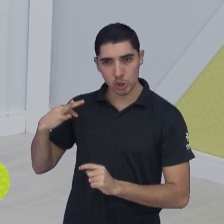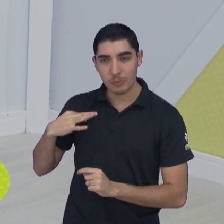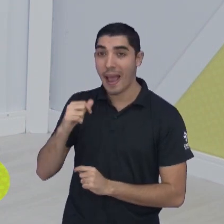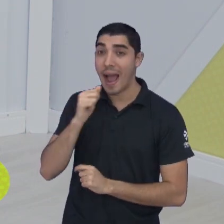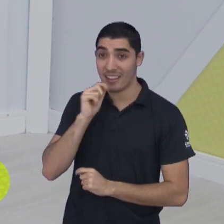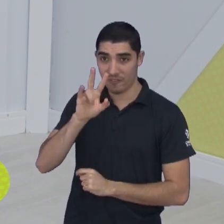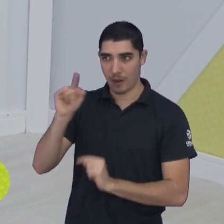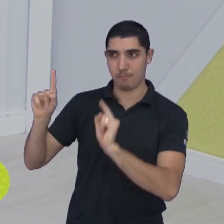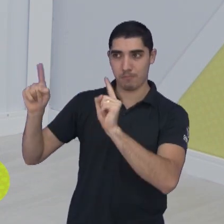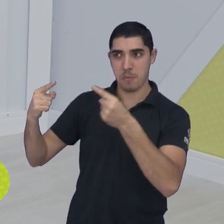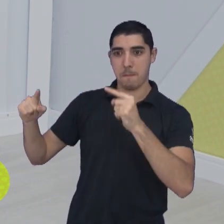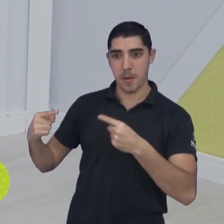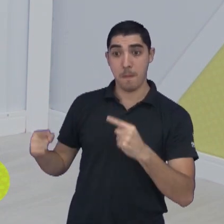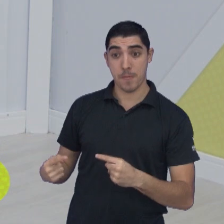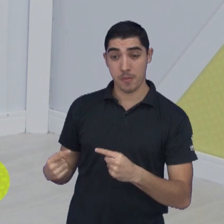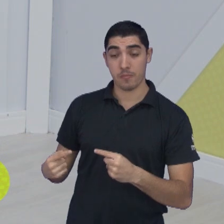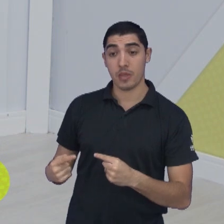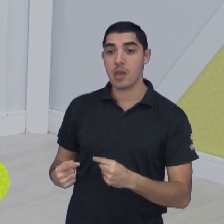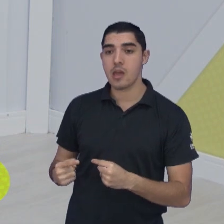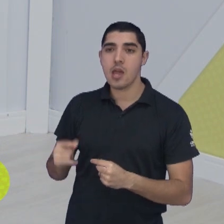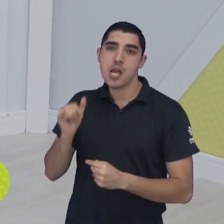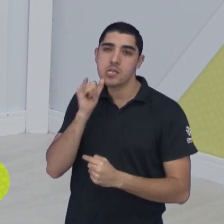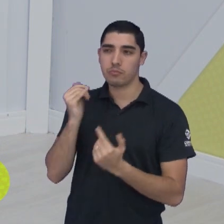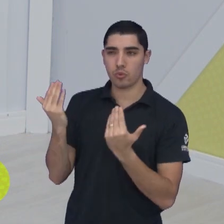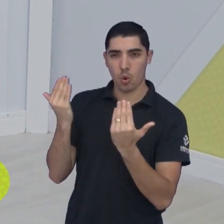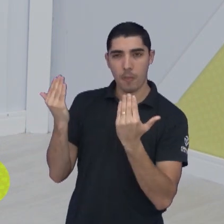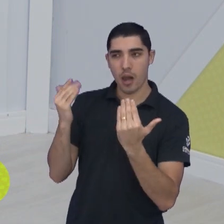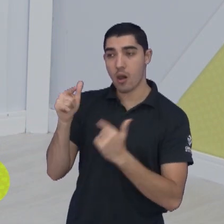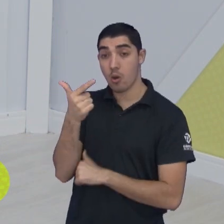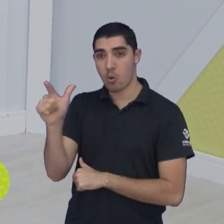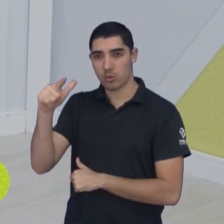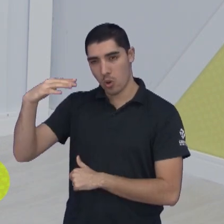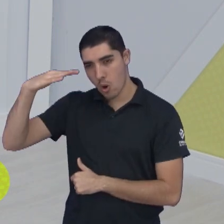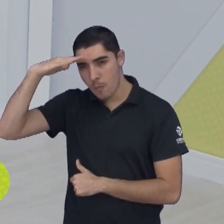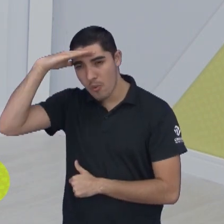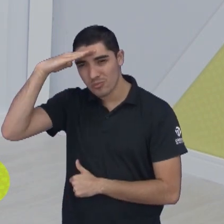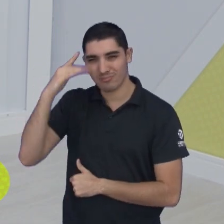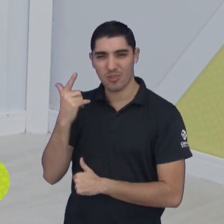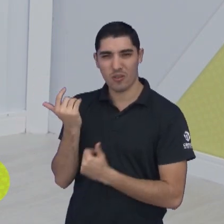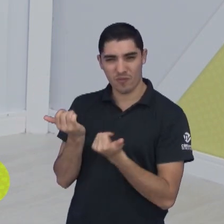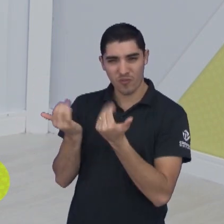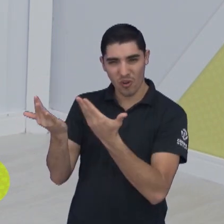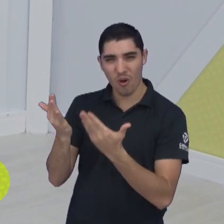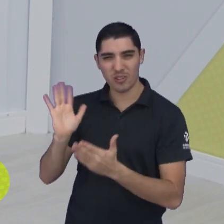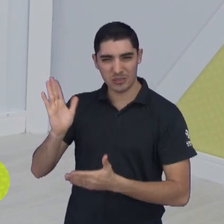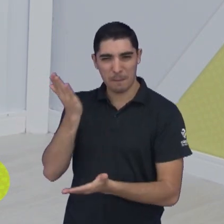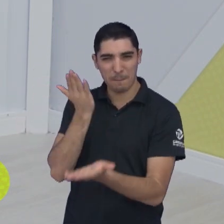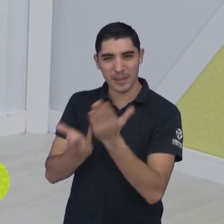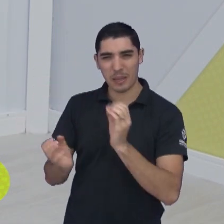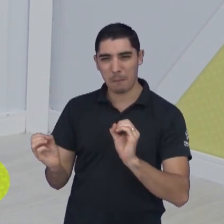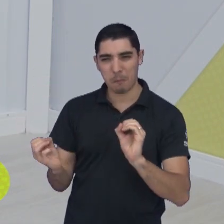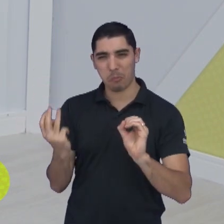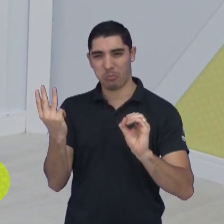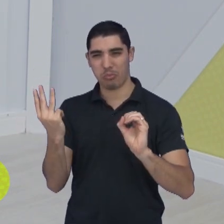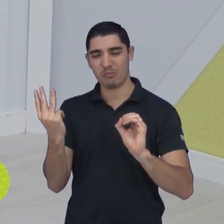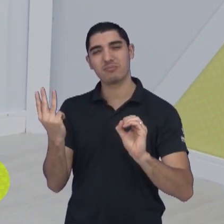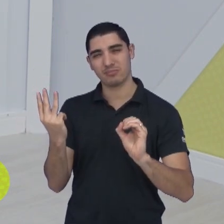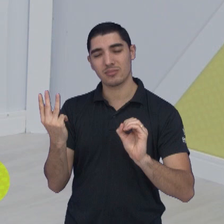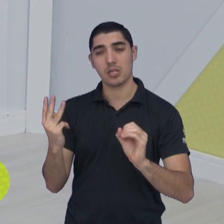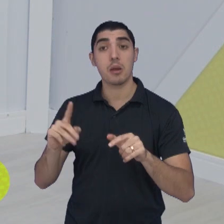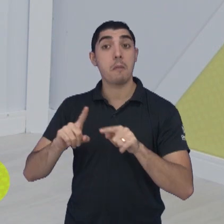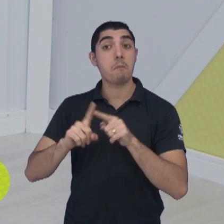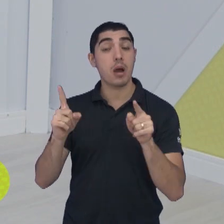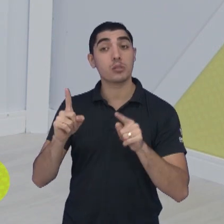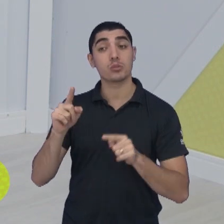frente, todos eles, tirando o Pouso Alegre, o jogo foi lá e o São José jogou mal demais, tomou 3-0, todos os outros resultados, o São